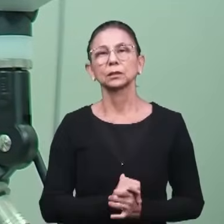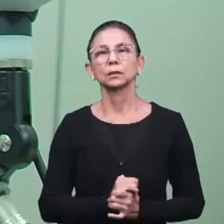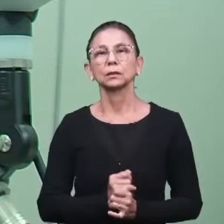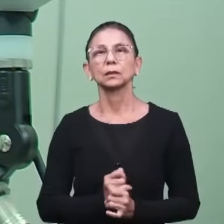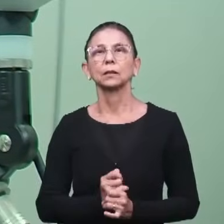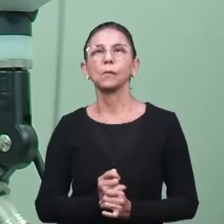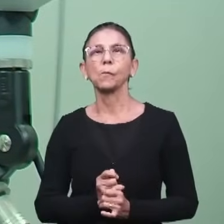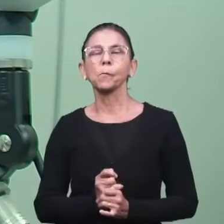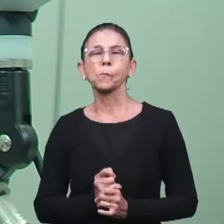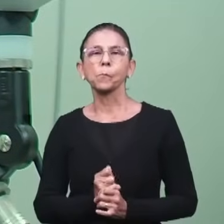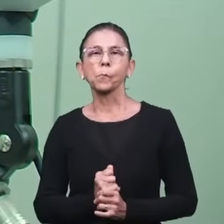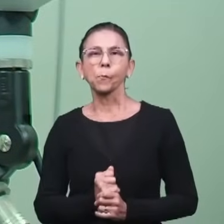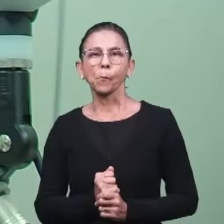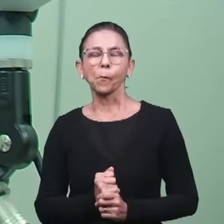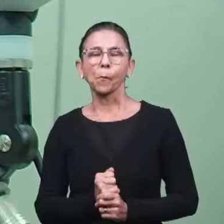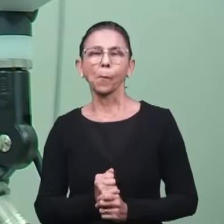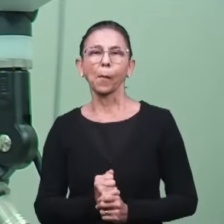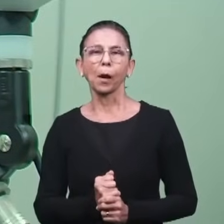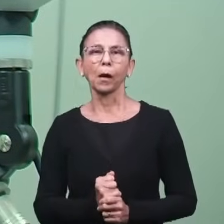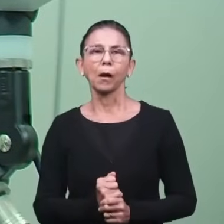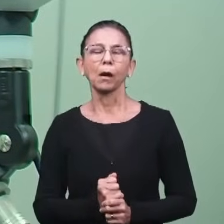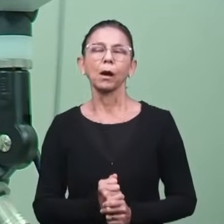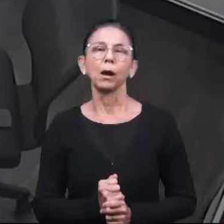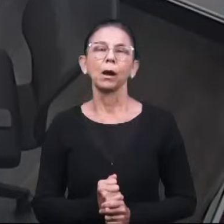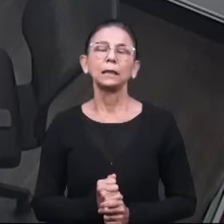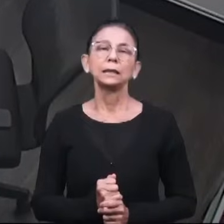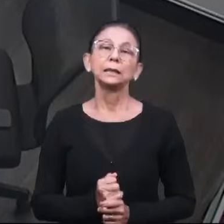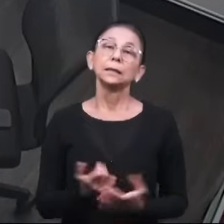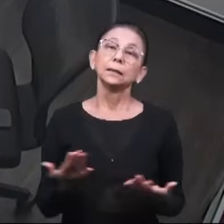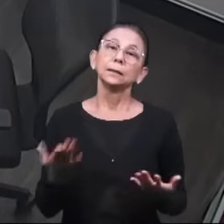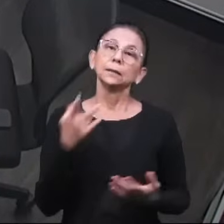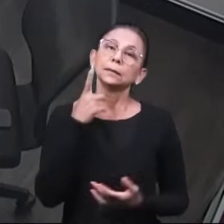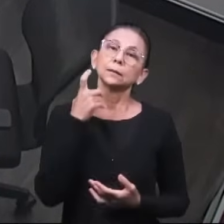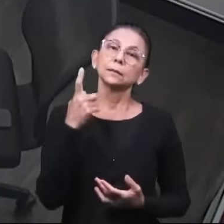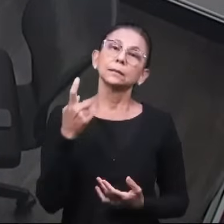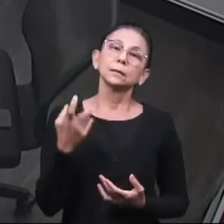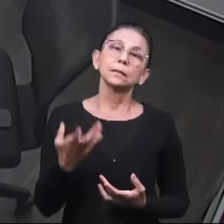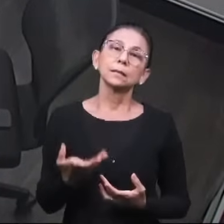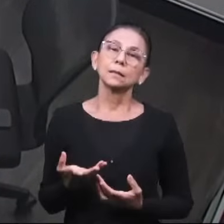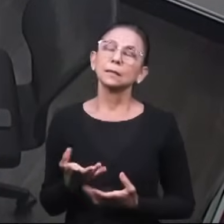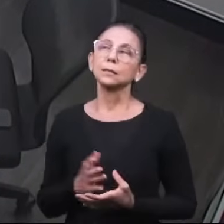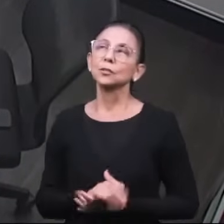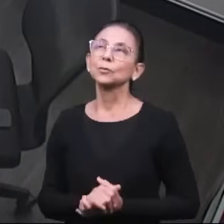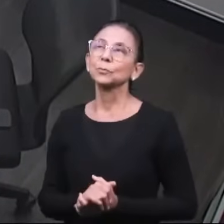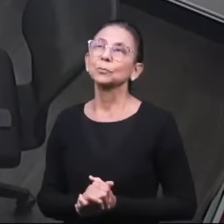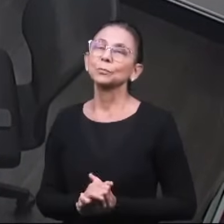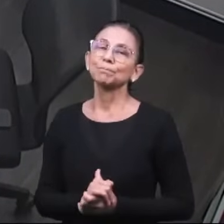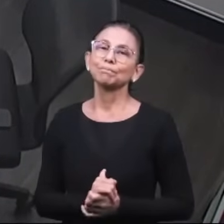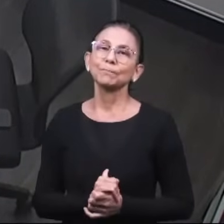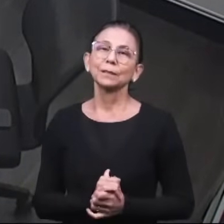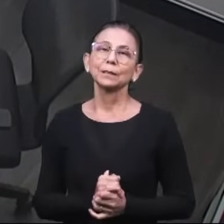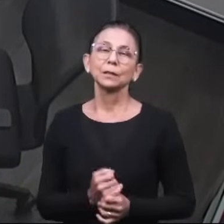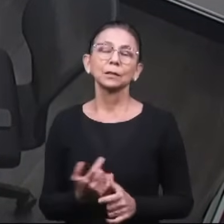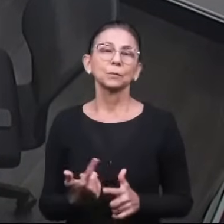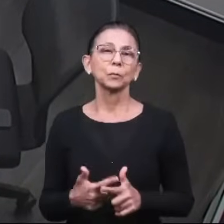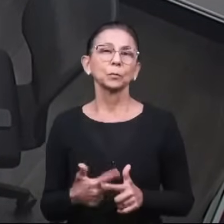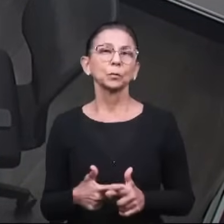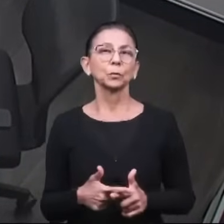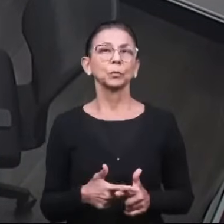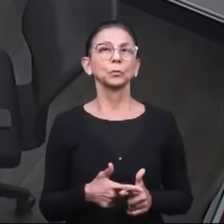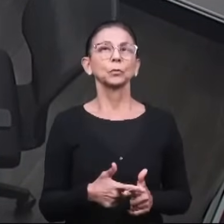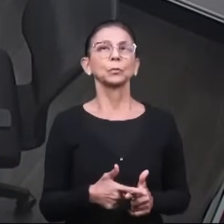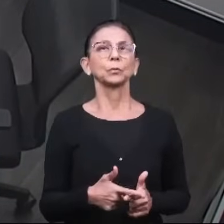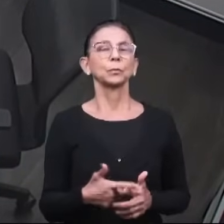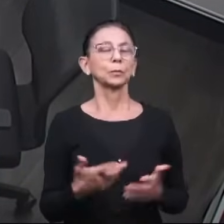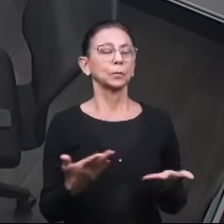para o trabalho das irmãs. Interessante, né, Josias, porque é o que a gente, que é pastor, sente muito, Elias, né,